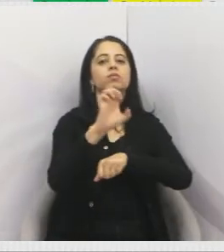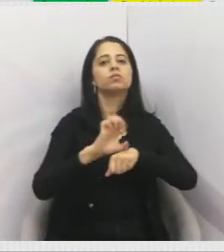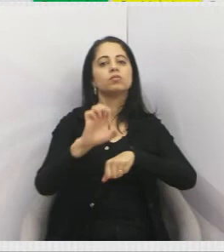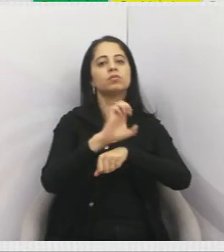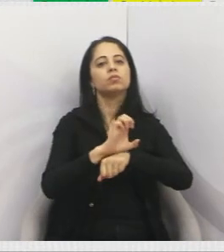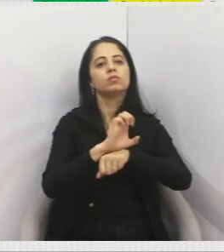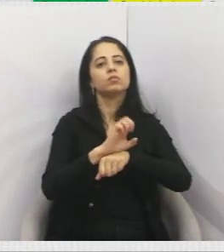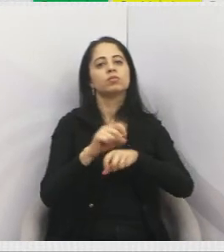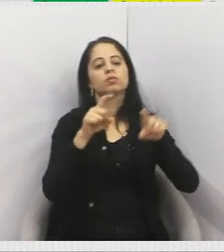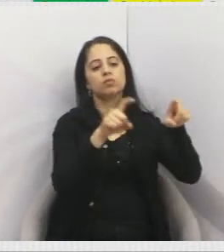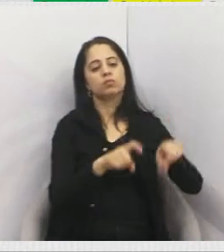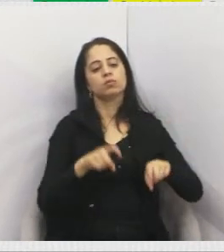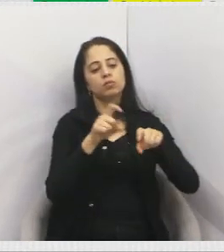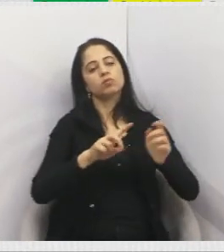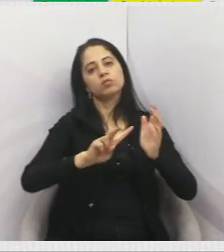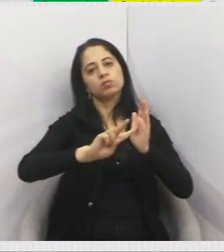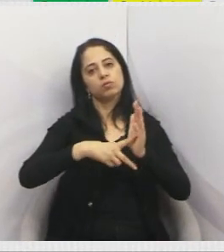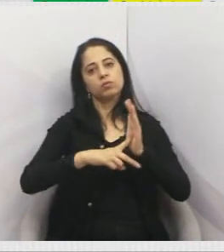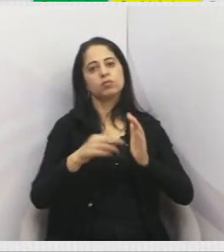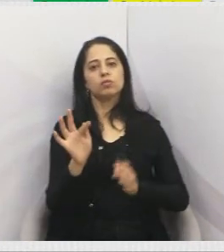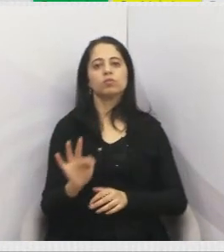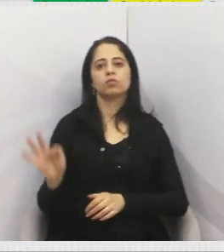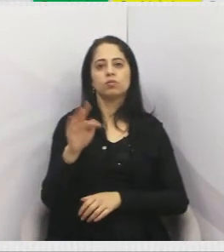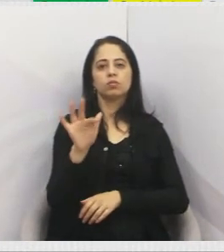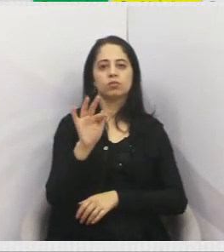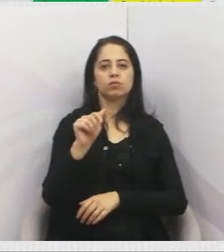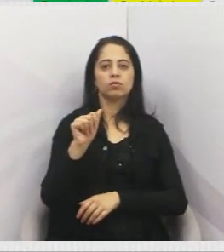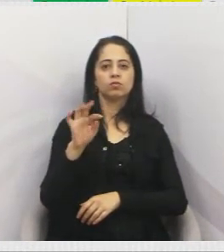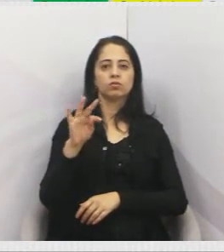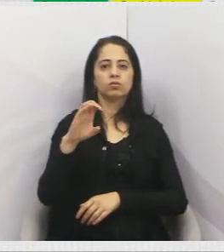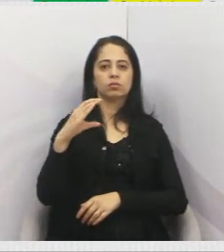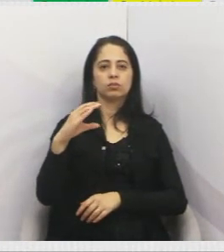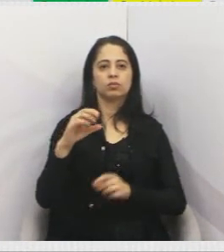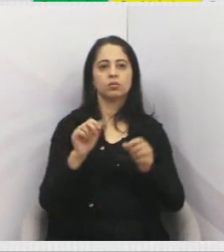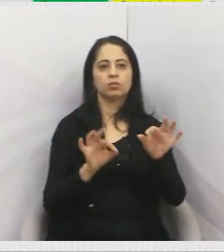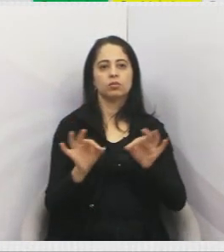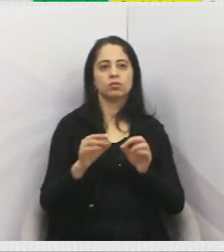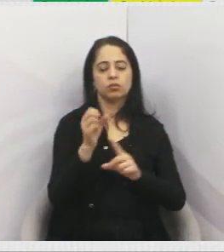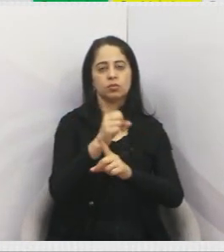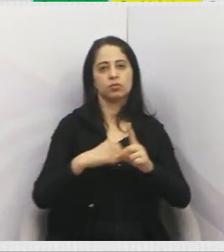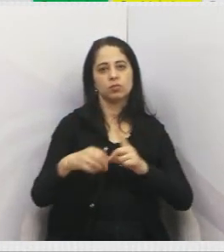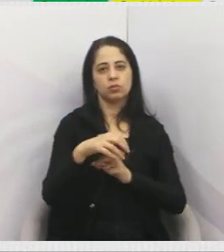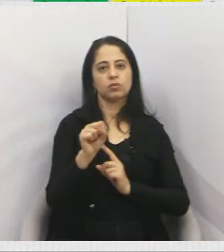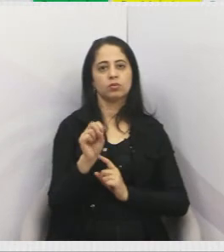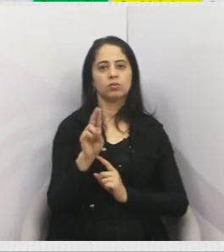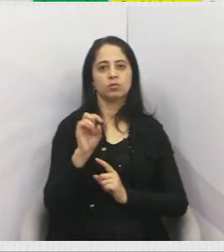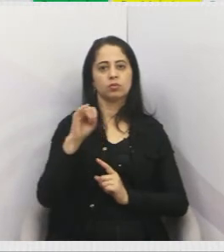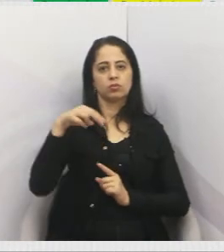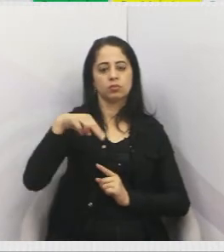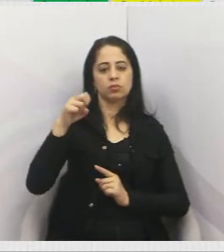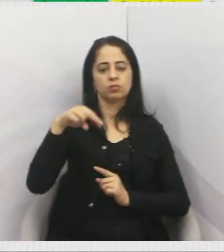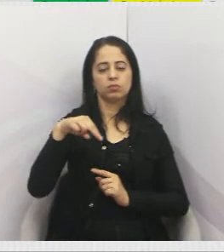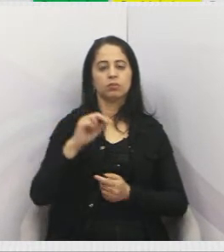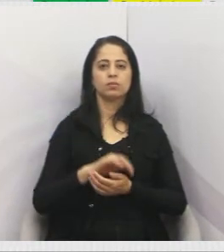profissionais, Sindicato Rural, entidades acadêmicas, FATEC e Organização da Sociedade Civil, SUINAM.